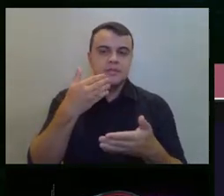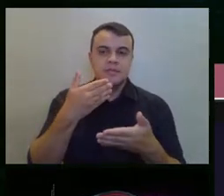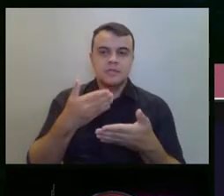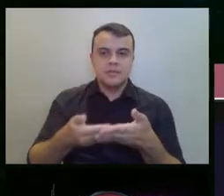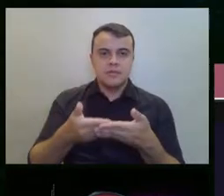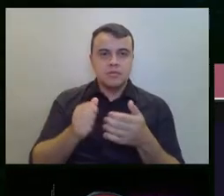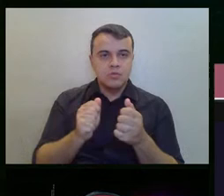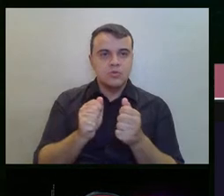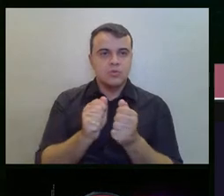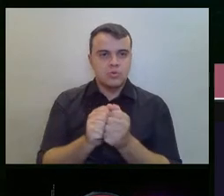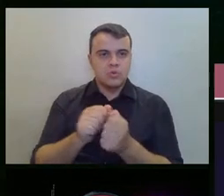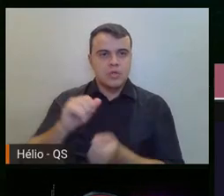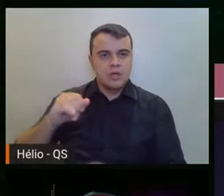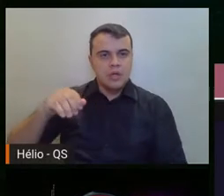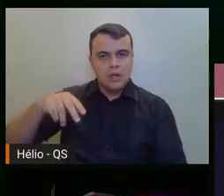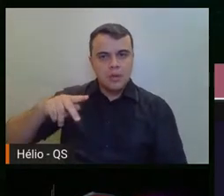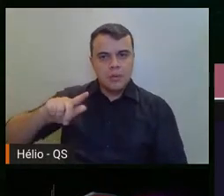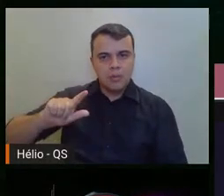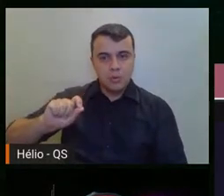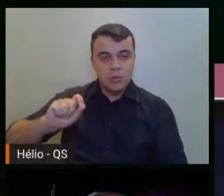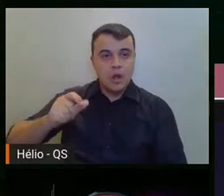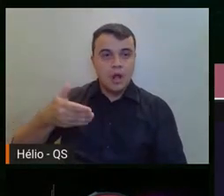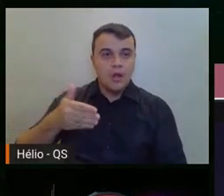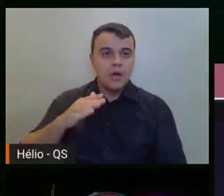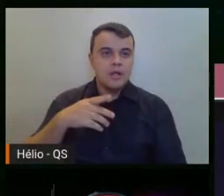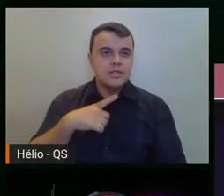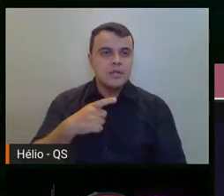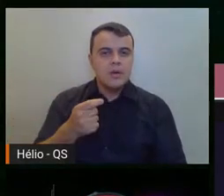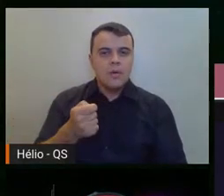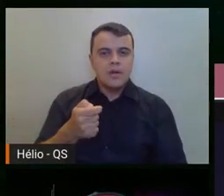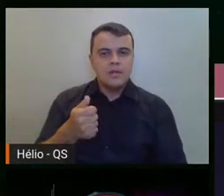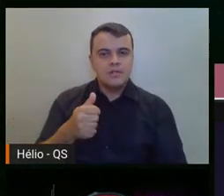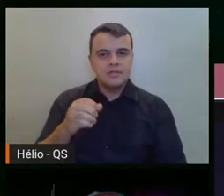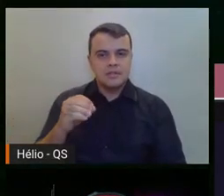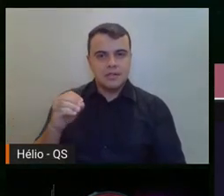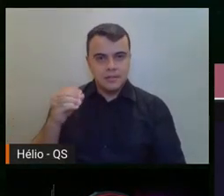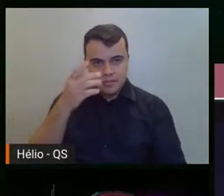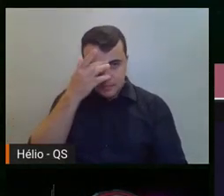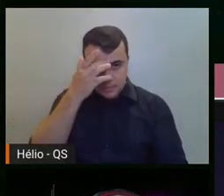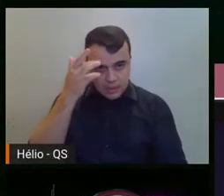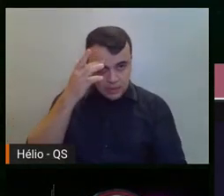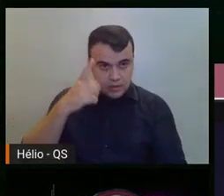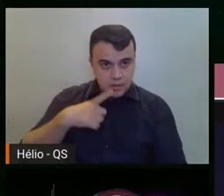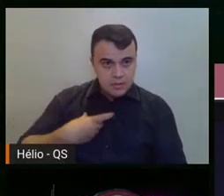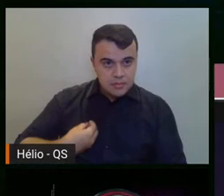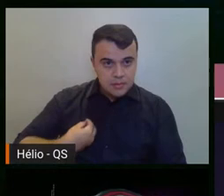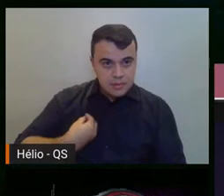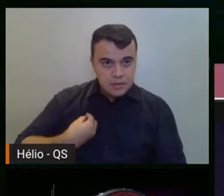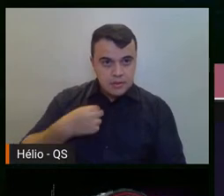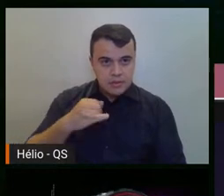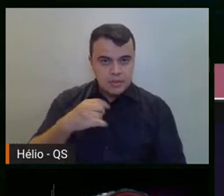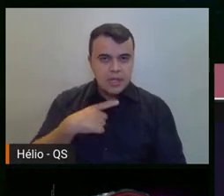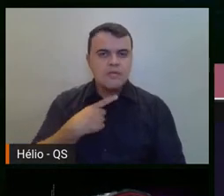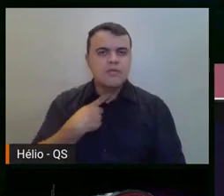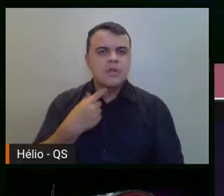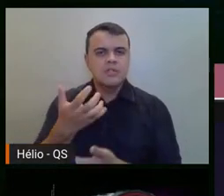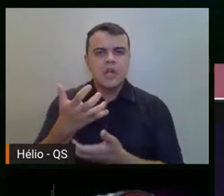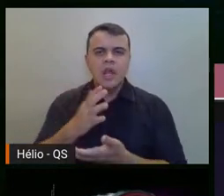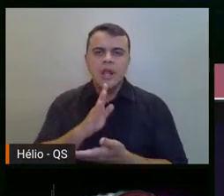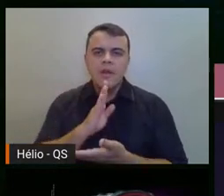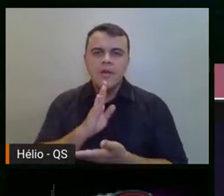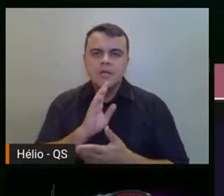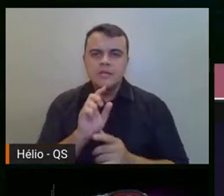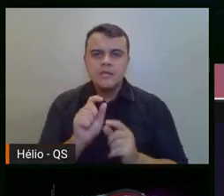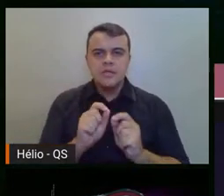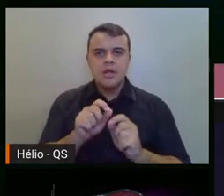em parceria com impulso fechou a gente já tá com quase 100 pessoas aí galera então se tiver alguém que tá afim de conhecer um pouco